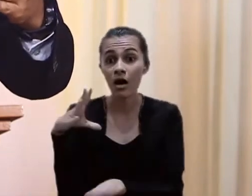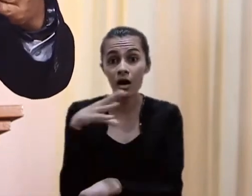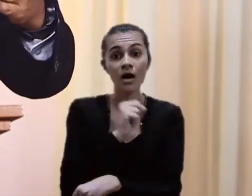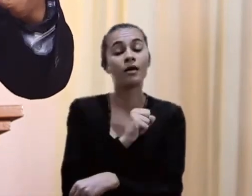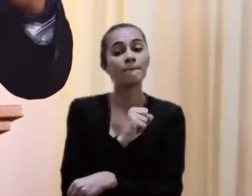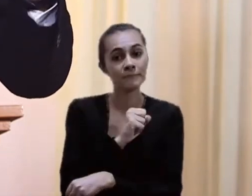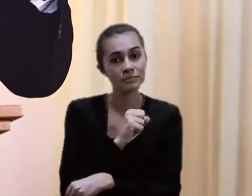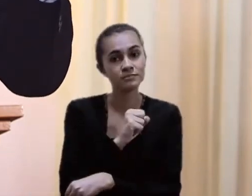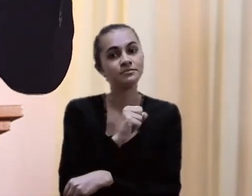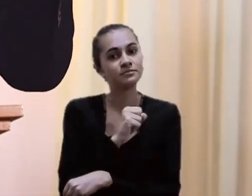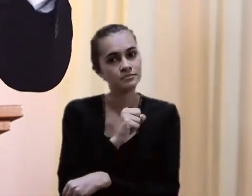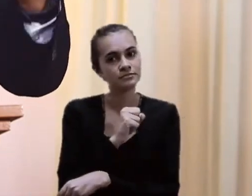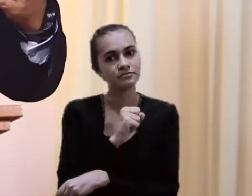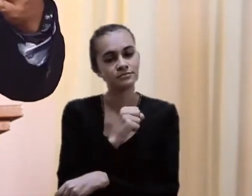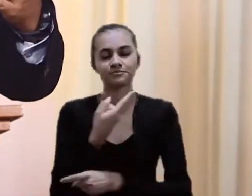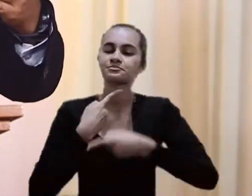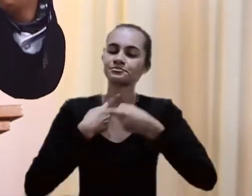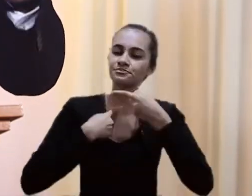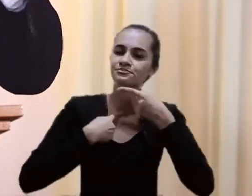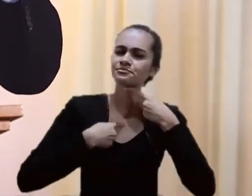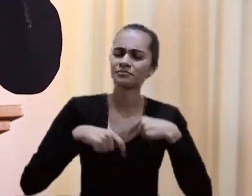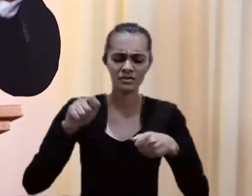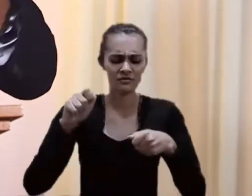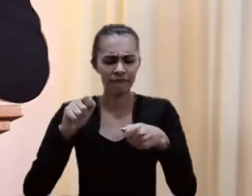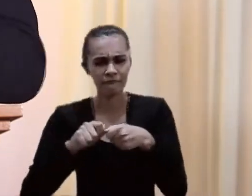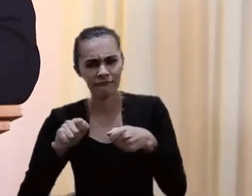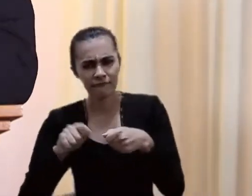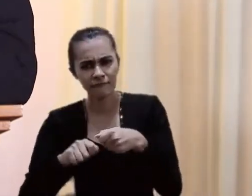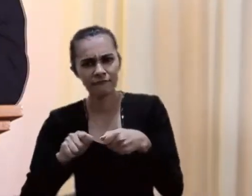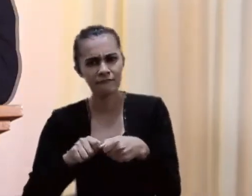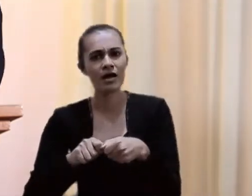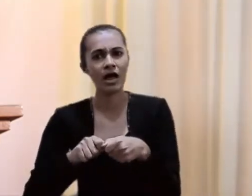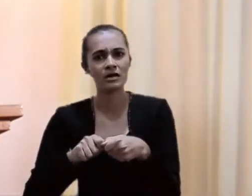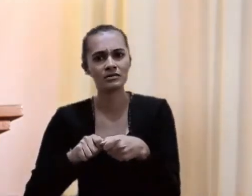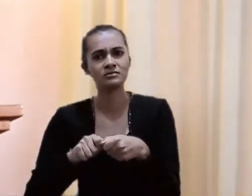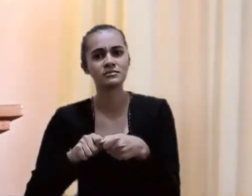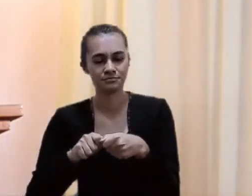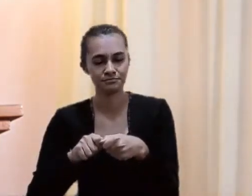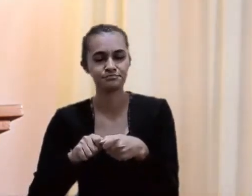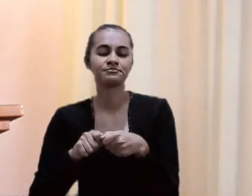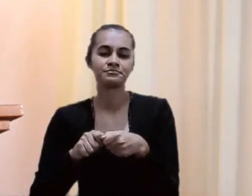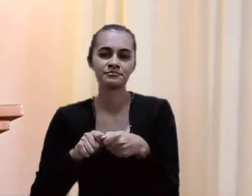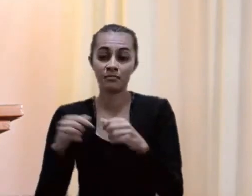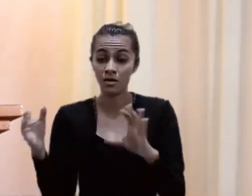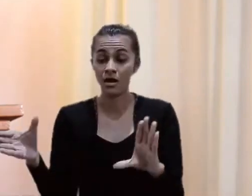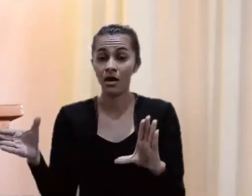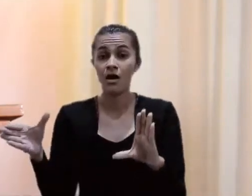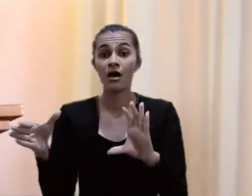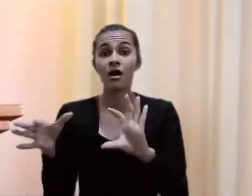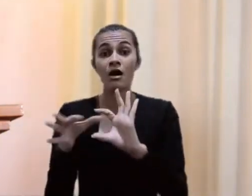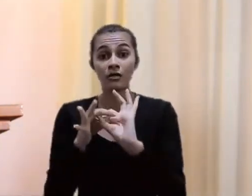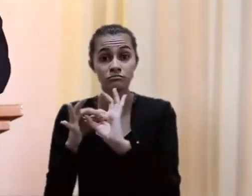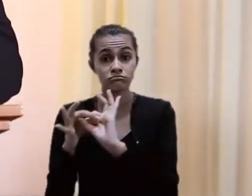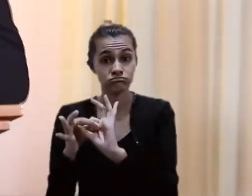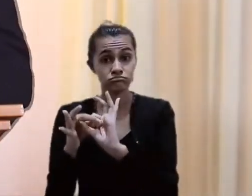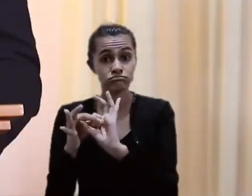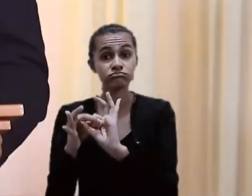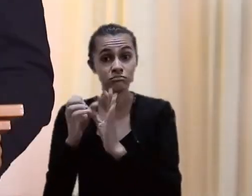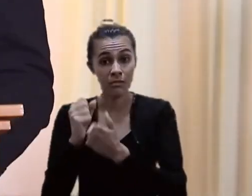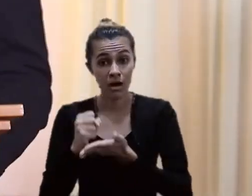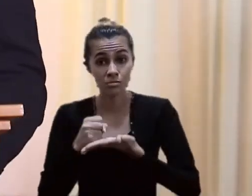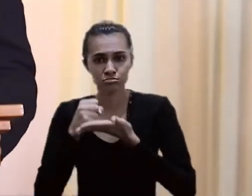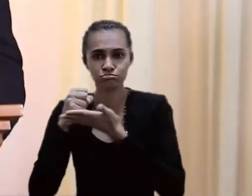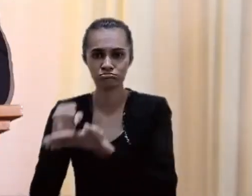avivado para cooperar com as forças divinas para a salvação das